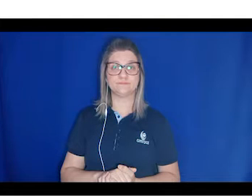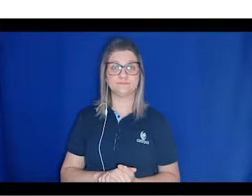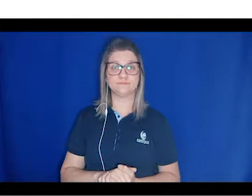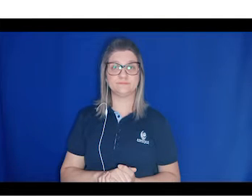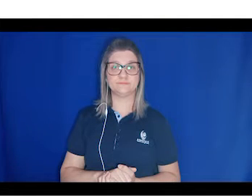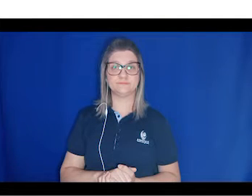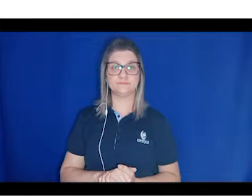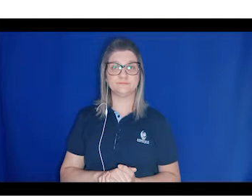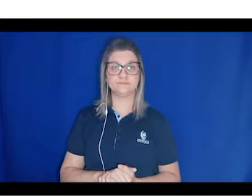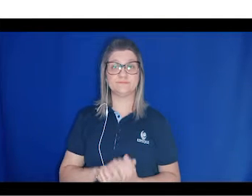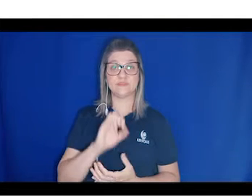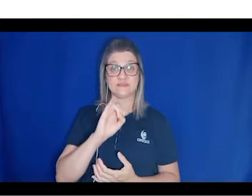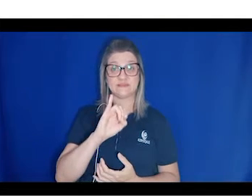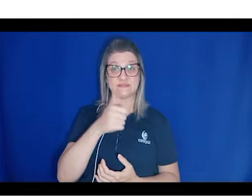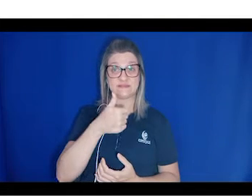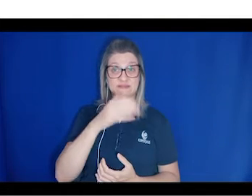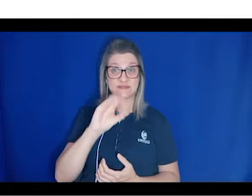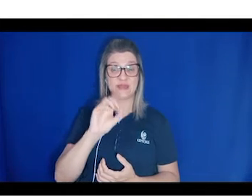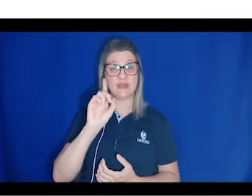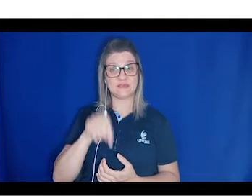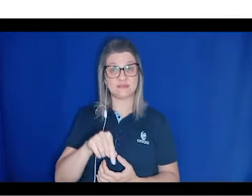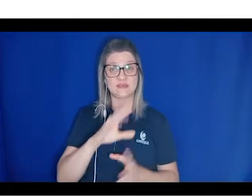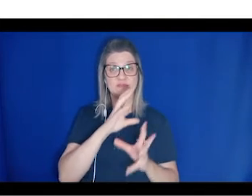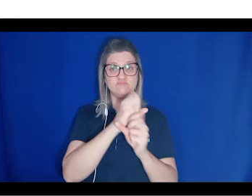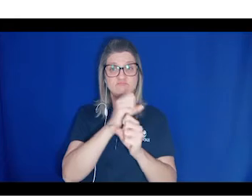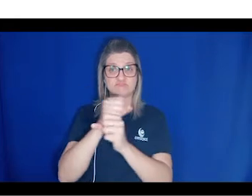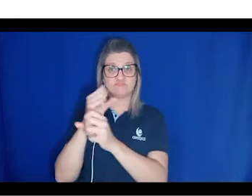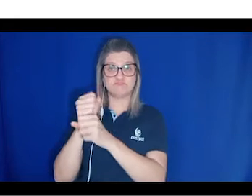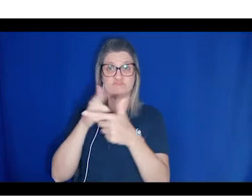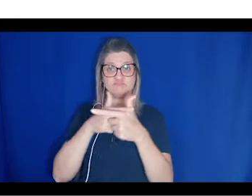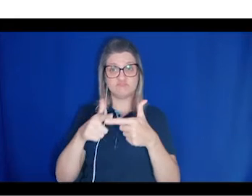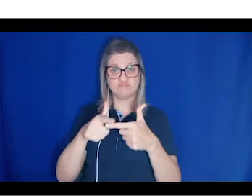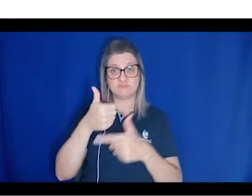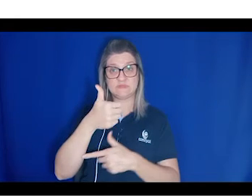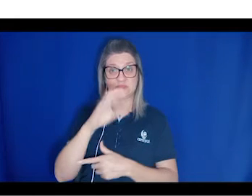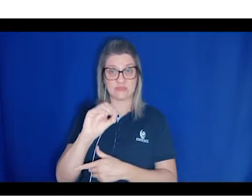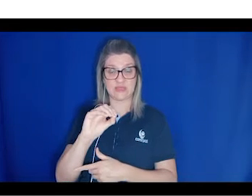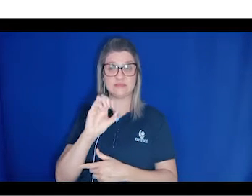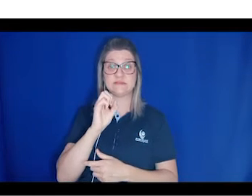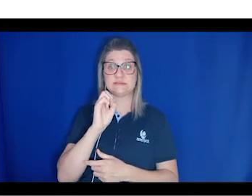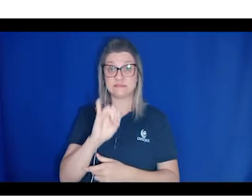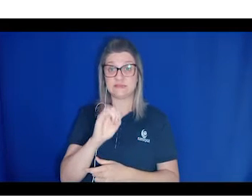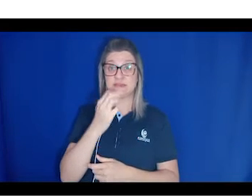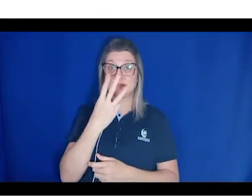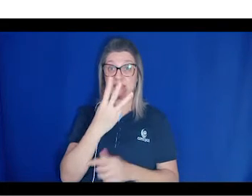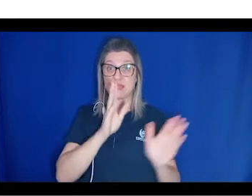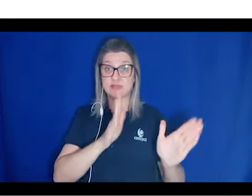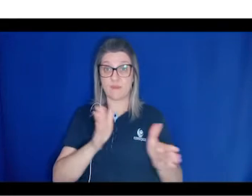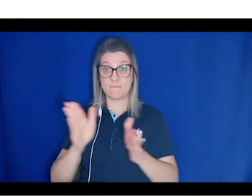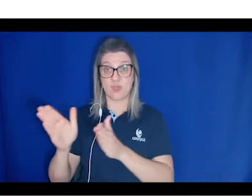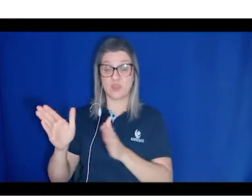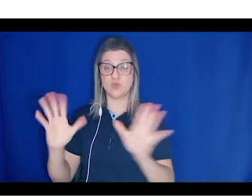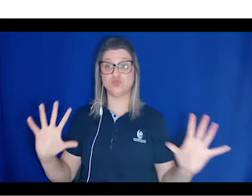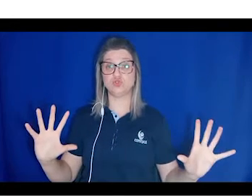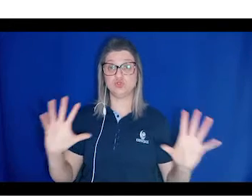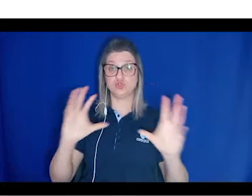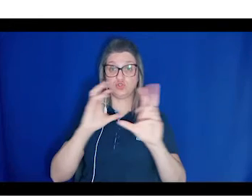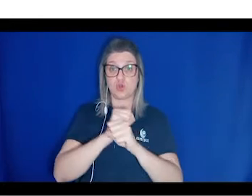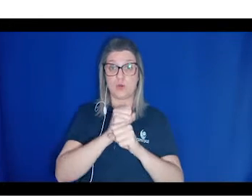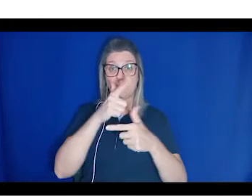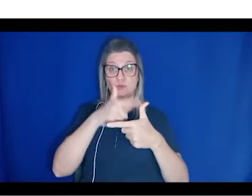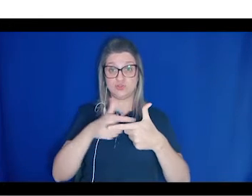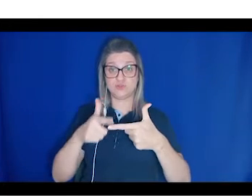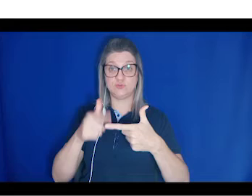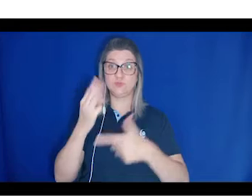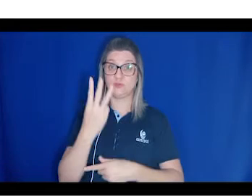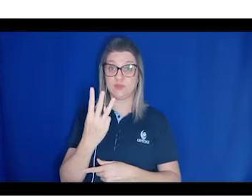por 10. Se é uma média de 3 períodos, somaremos os 3 períodos, inclusive o último dia que estamos vivenciando, e